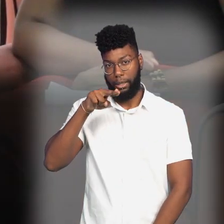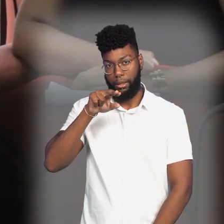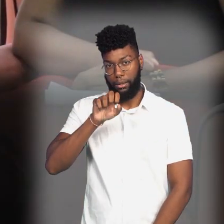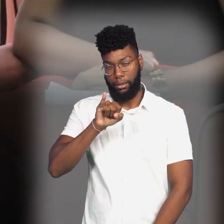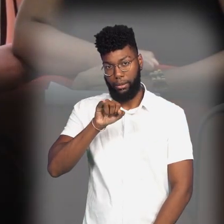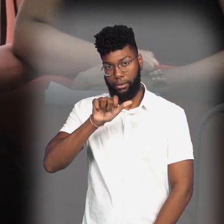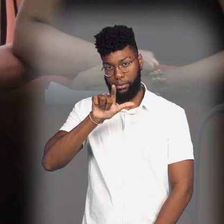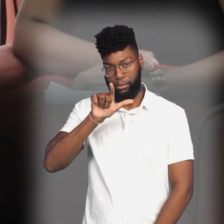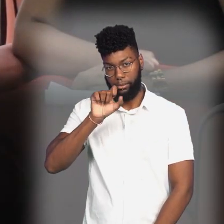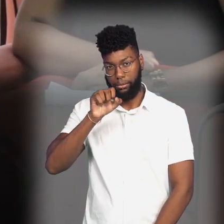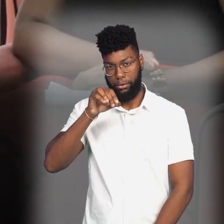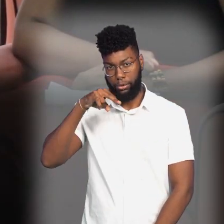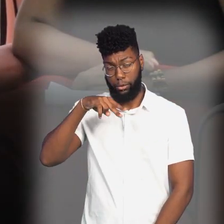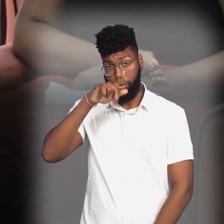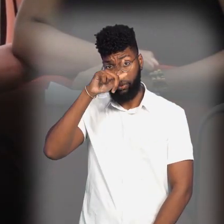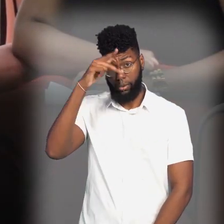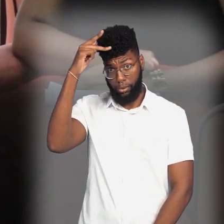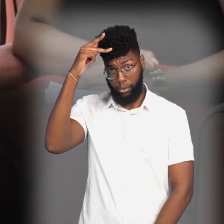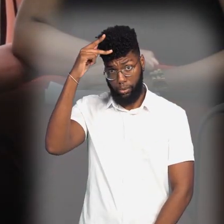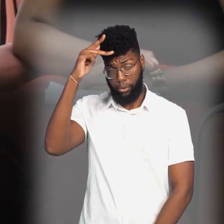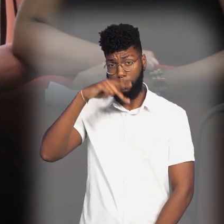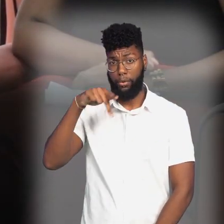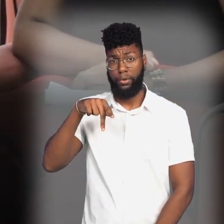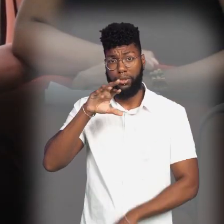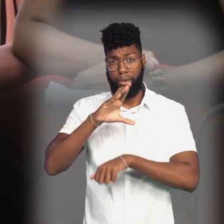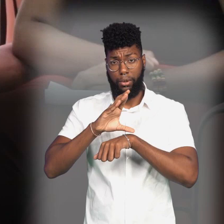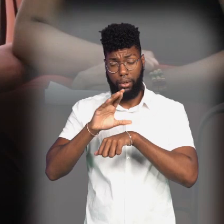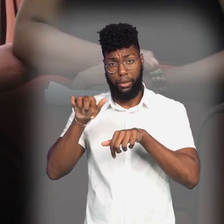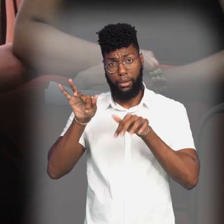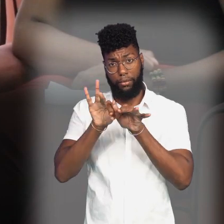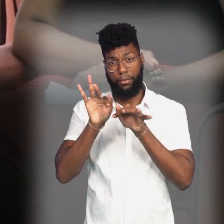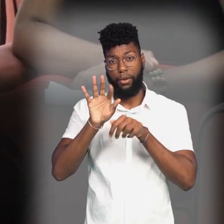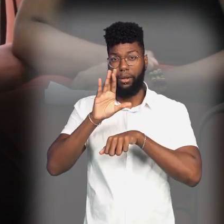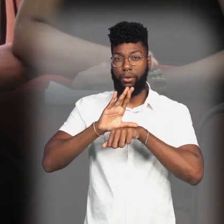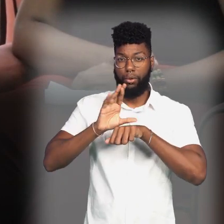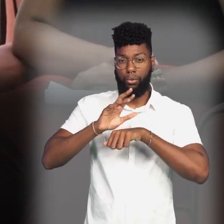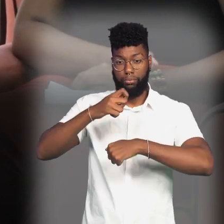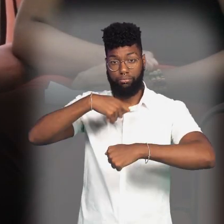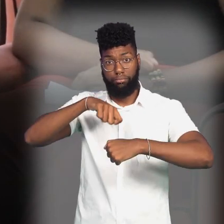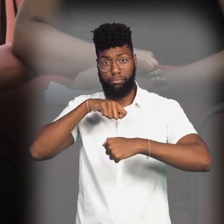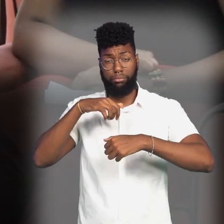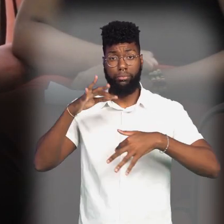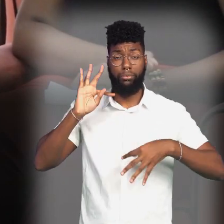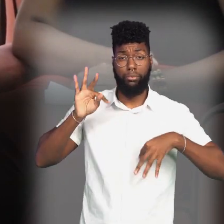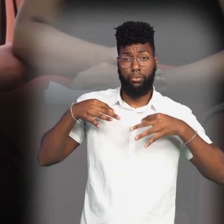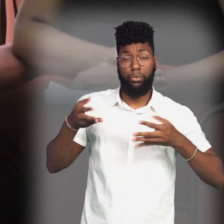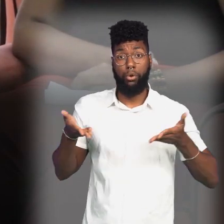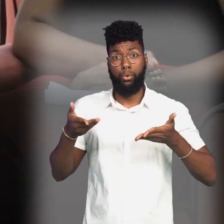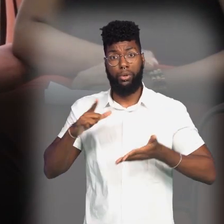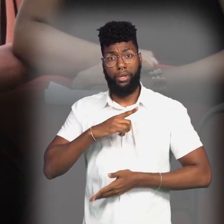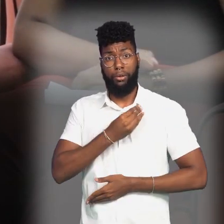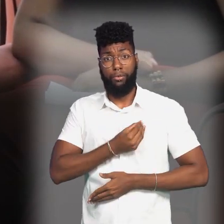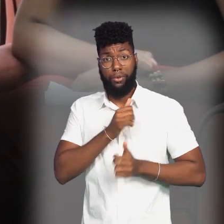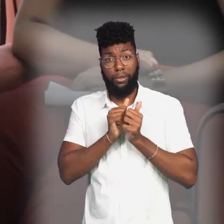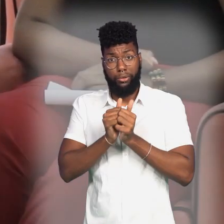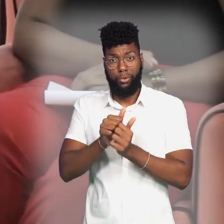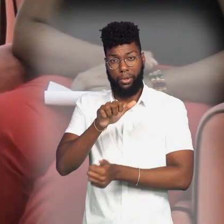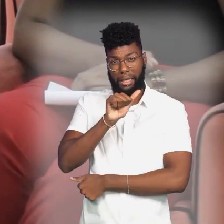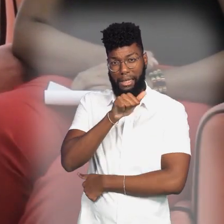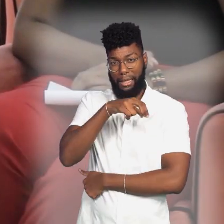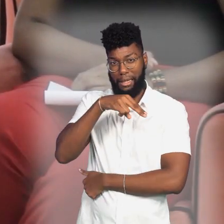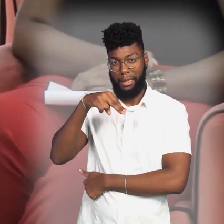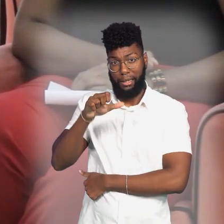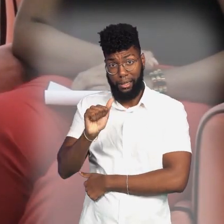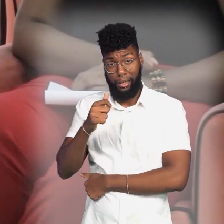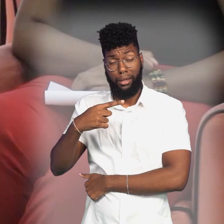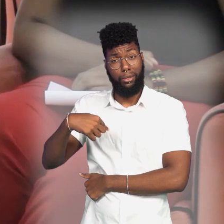Edemilson Pujol, sou professor aqui da Fevale, dos cursos de Gastronomia e Turismo. E hoje, né, estou aqui com a Ana Cláudia para a